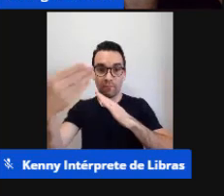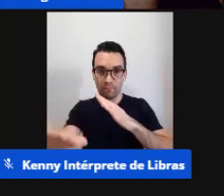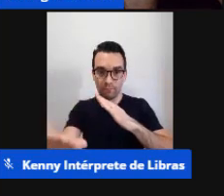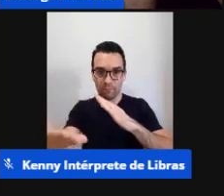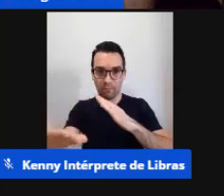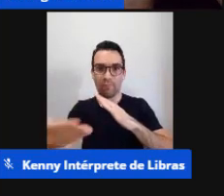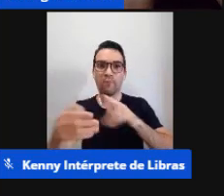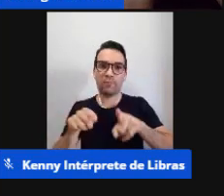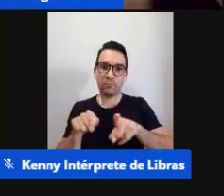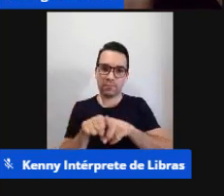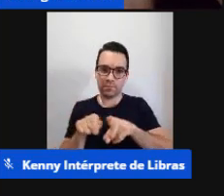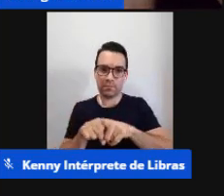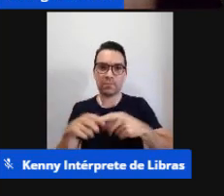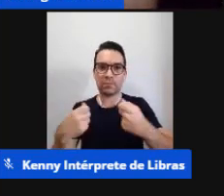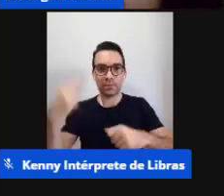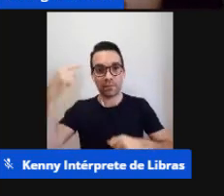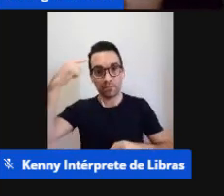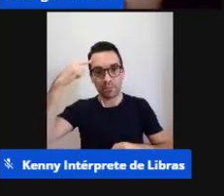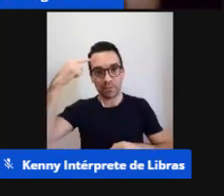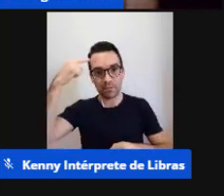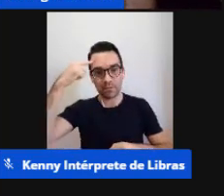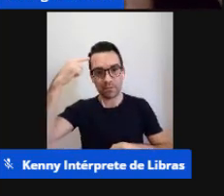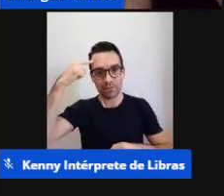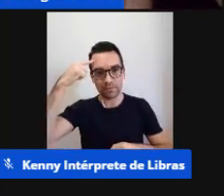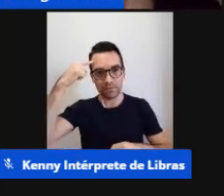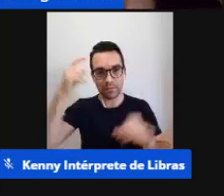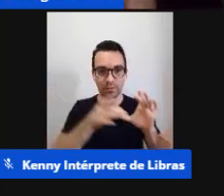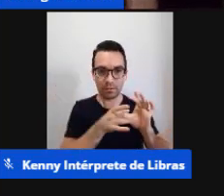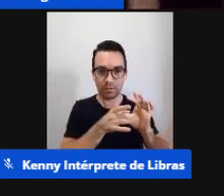que eles se interligam. Próximo slide.